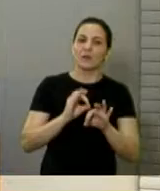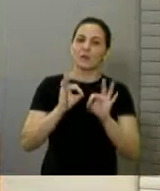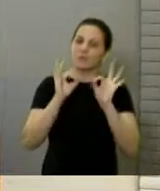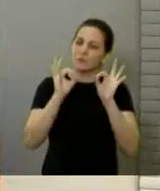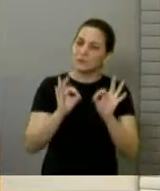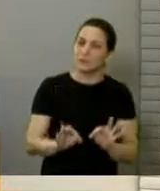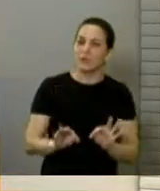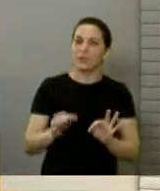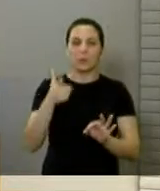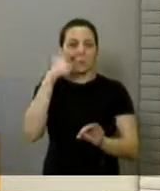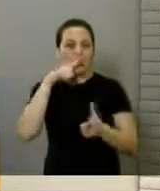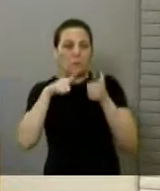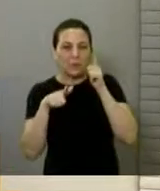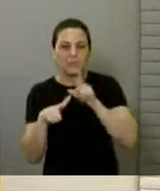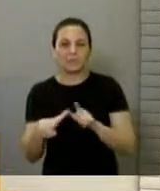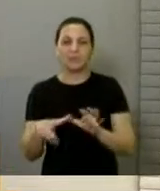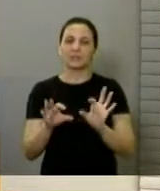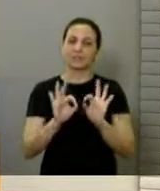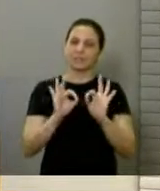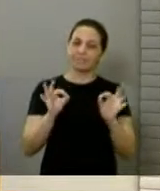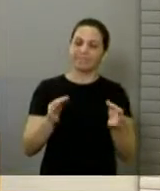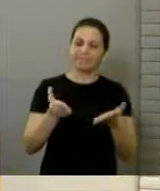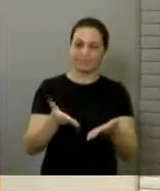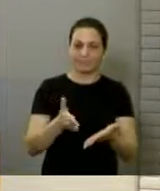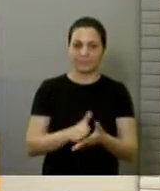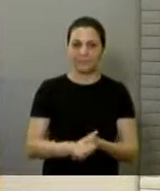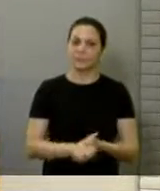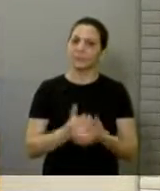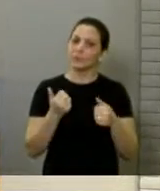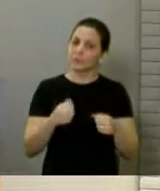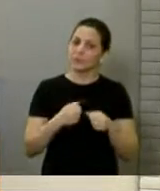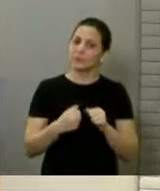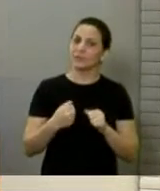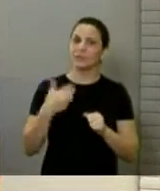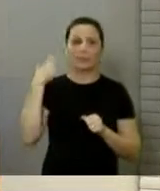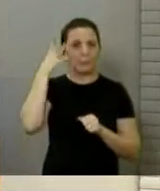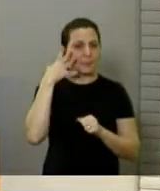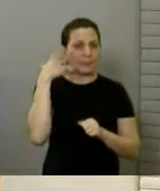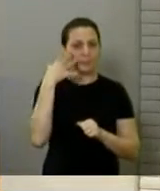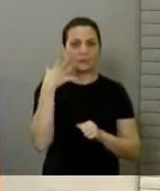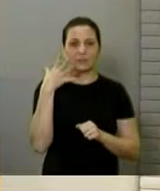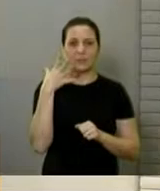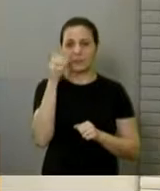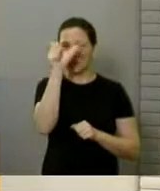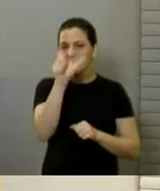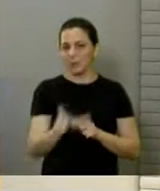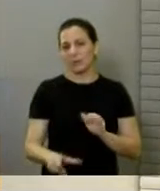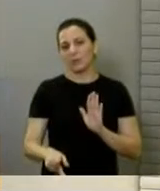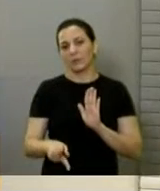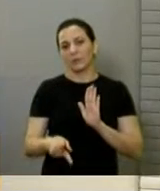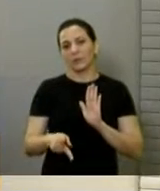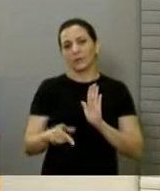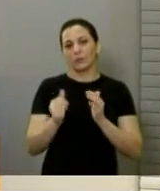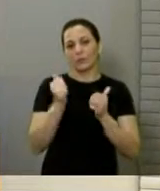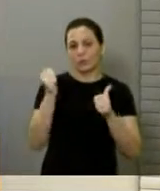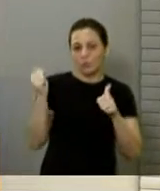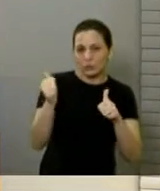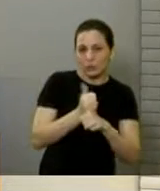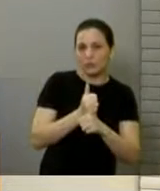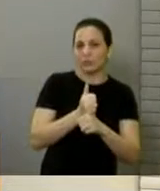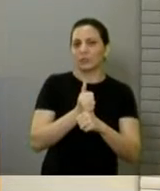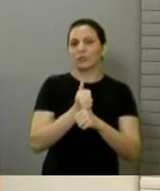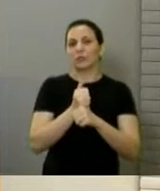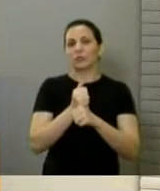correto, e nem precisaria falar da pessoa que está substituindo o